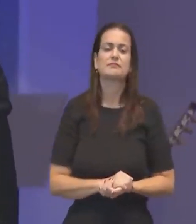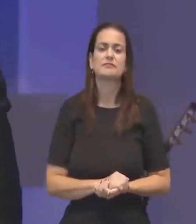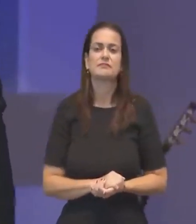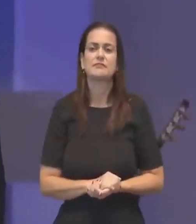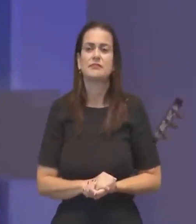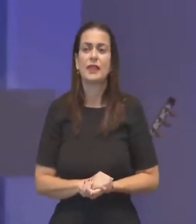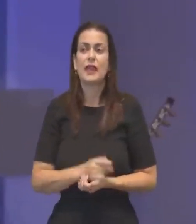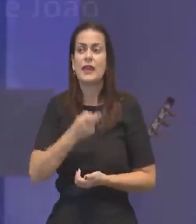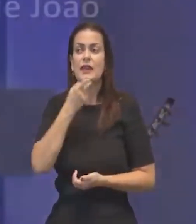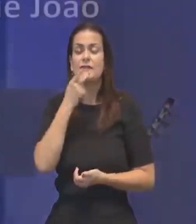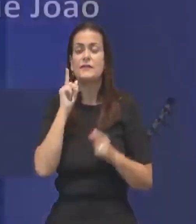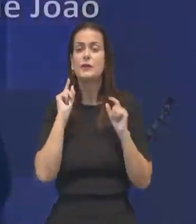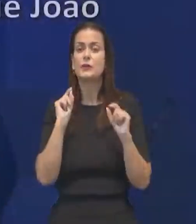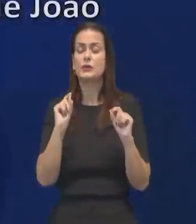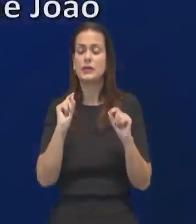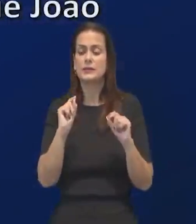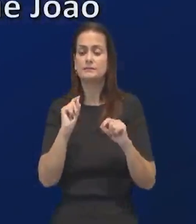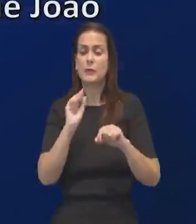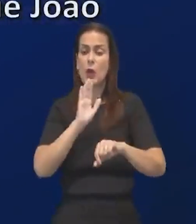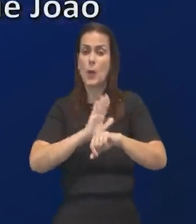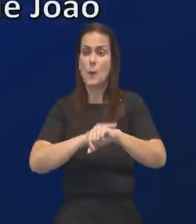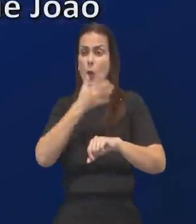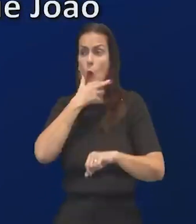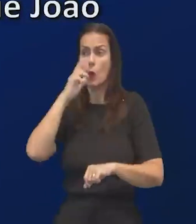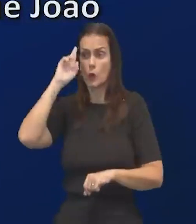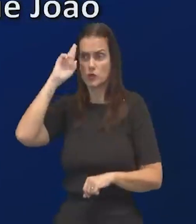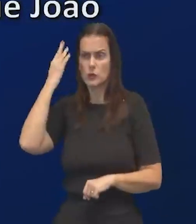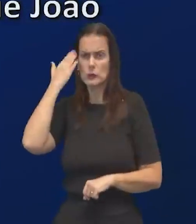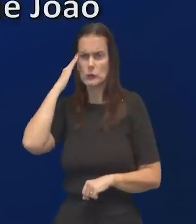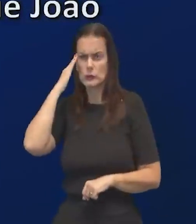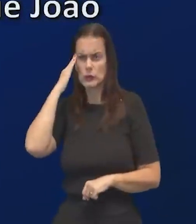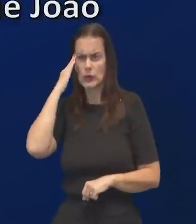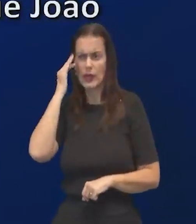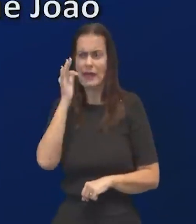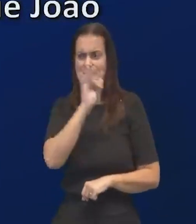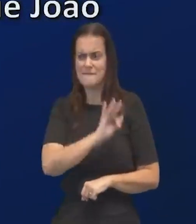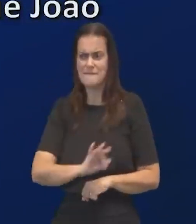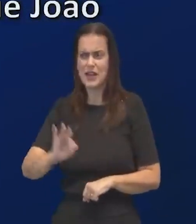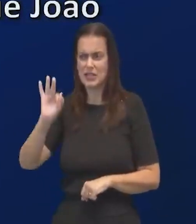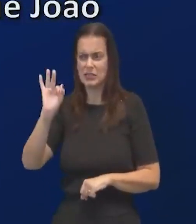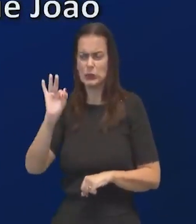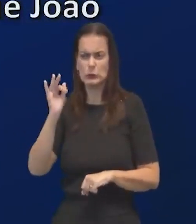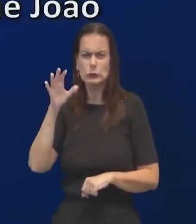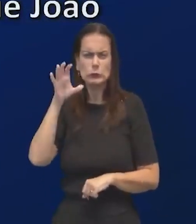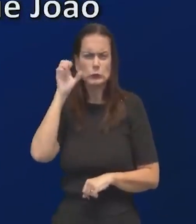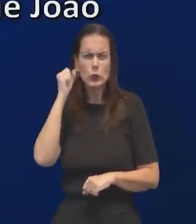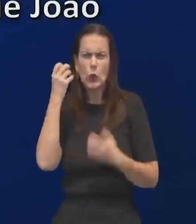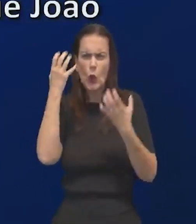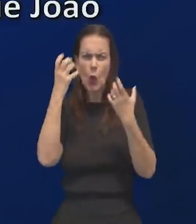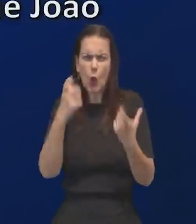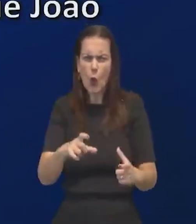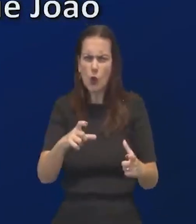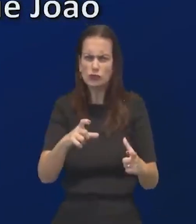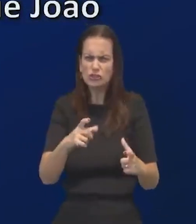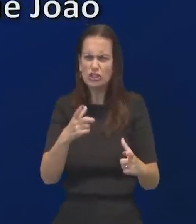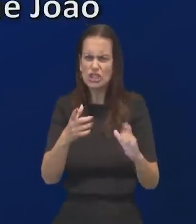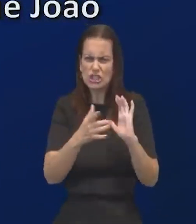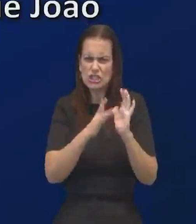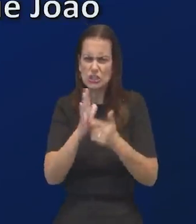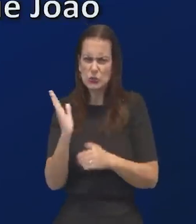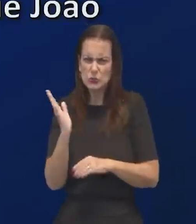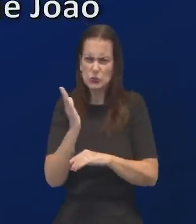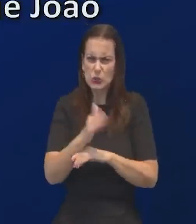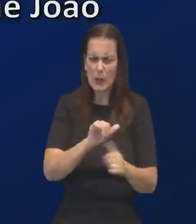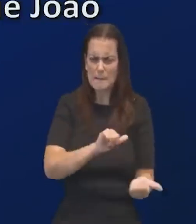Assim nos diz a palavra: quando, pois, o Senhor soube que os fariseus tinham ouvido dizer que ele, Jesus, fazia